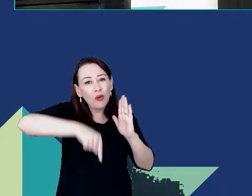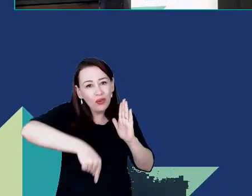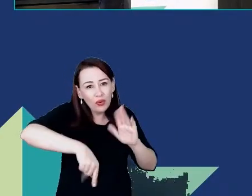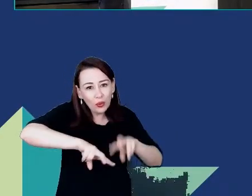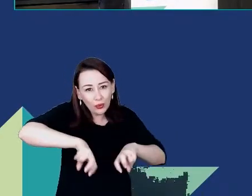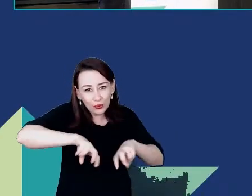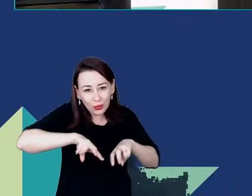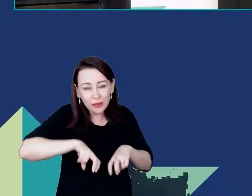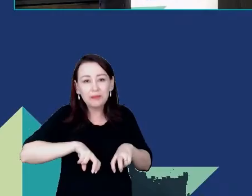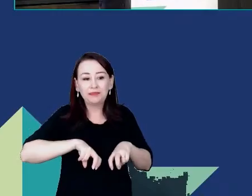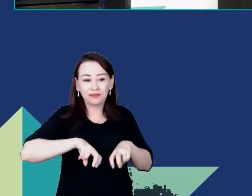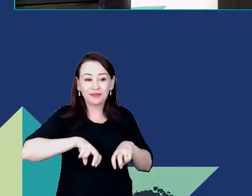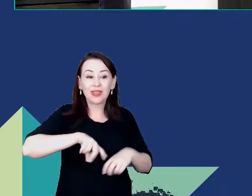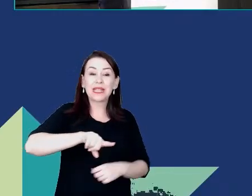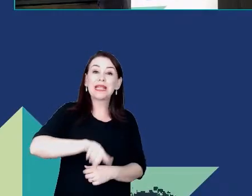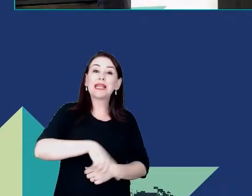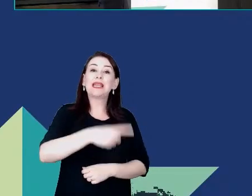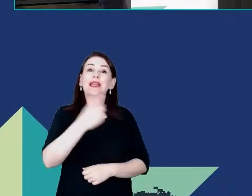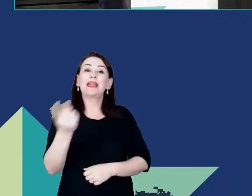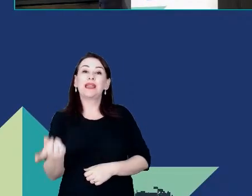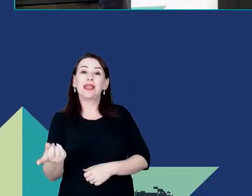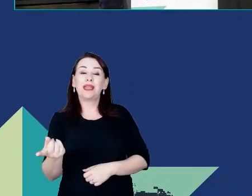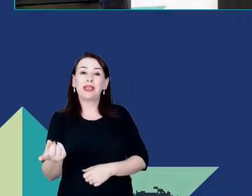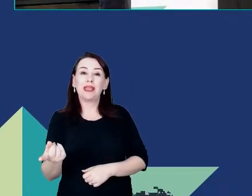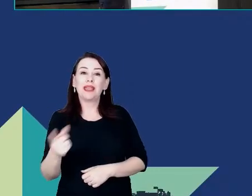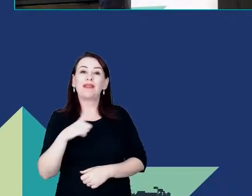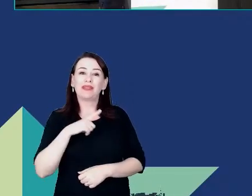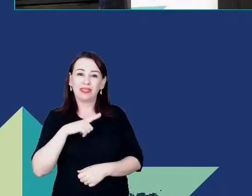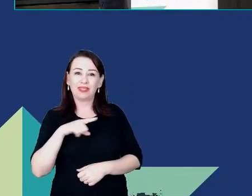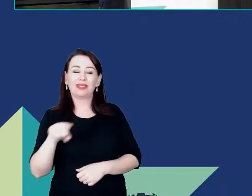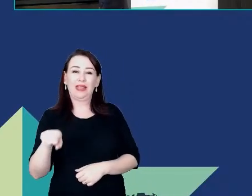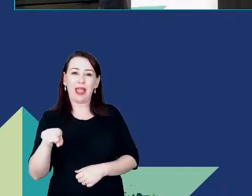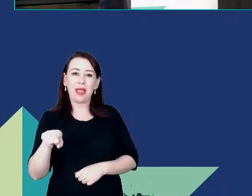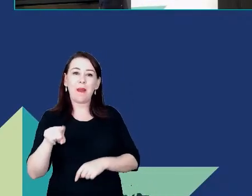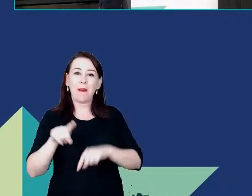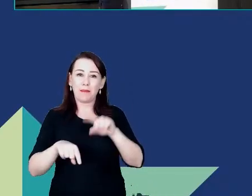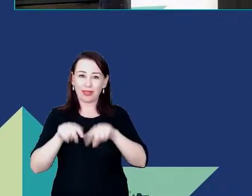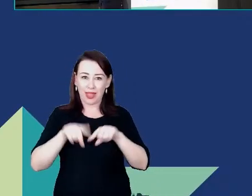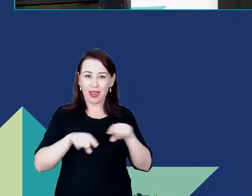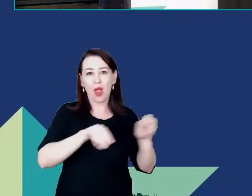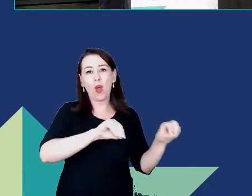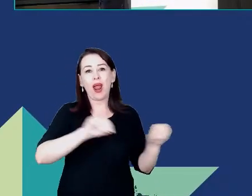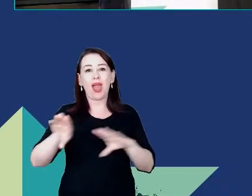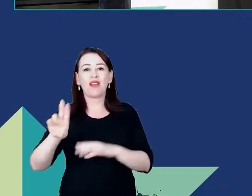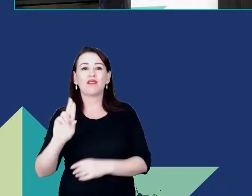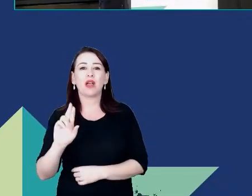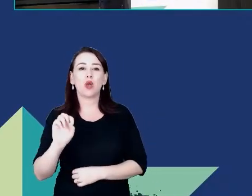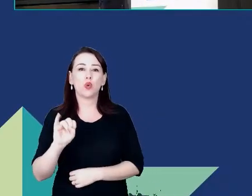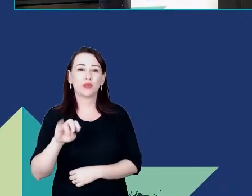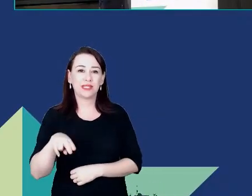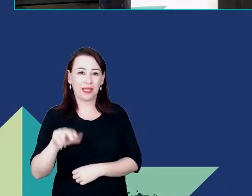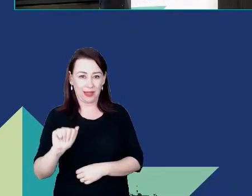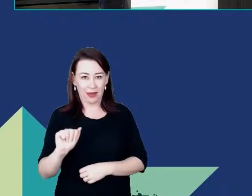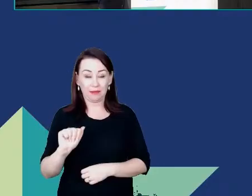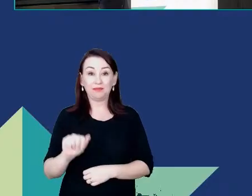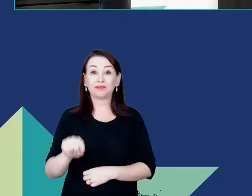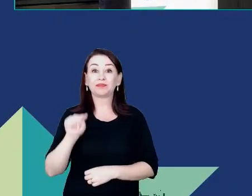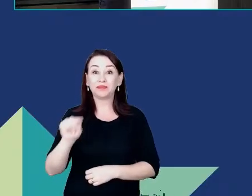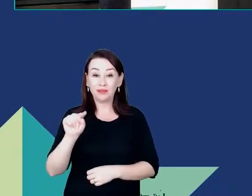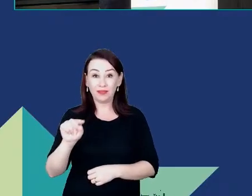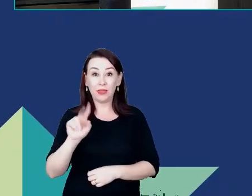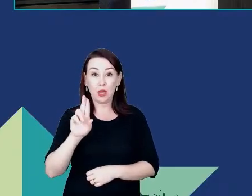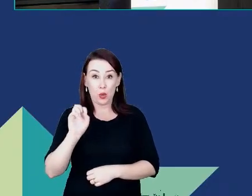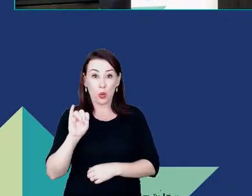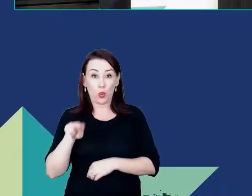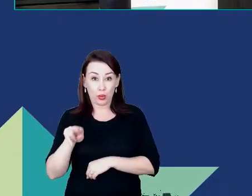daí você faz essa extração, leva esse material para uma usina de beneficiamento, tá? E lá nessas usinas você tem o processo de